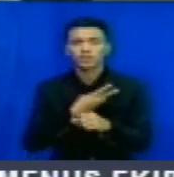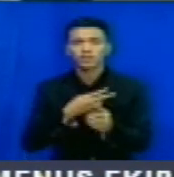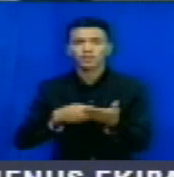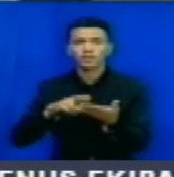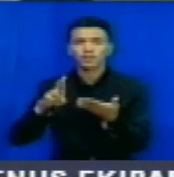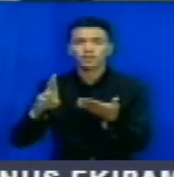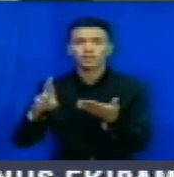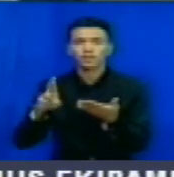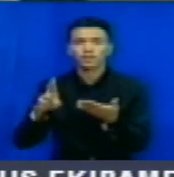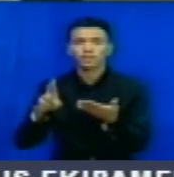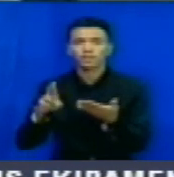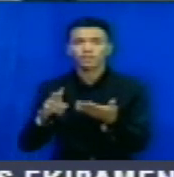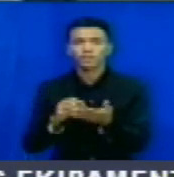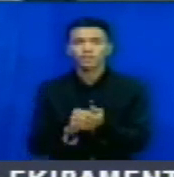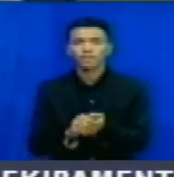registro